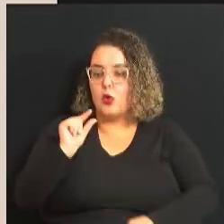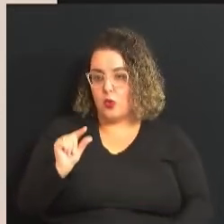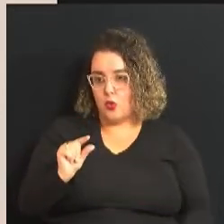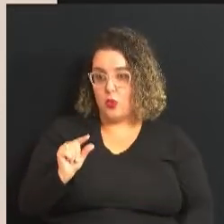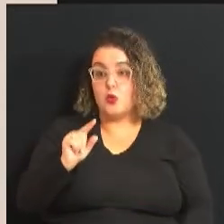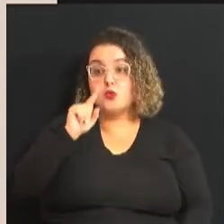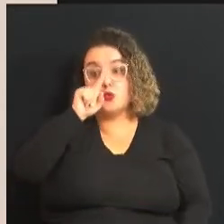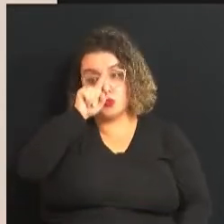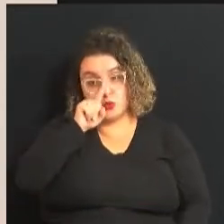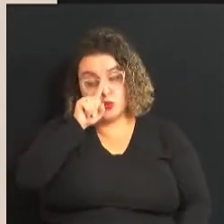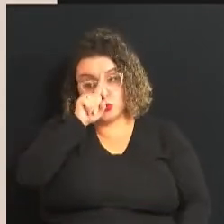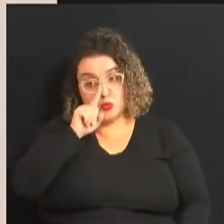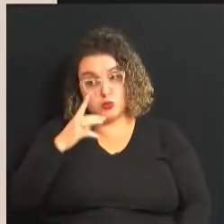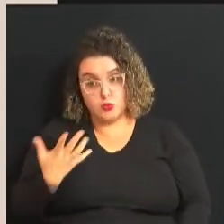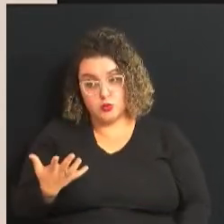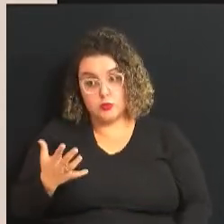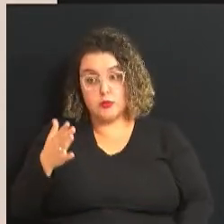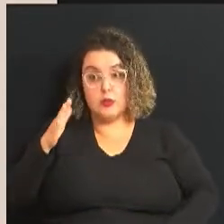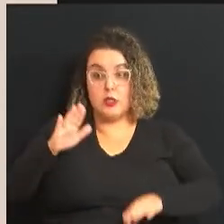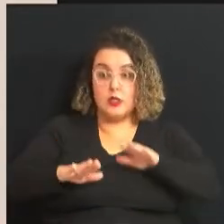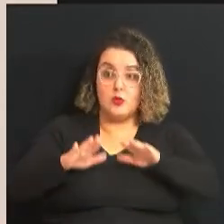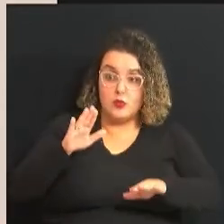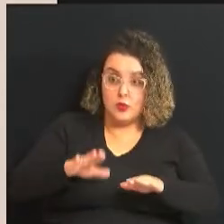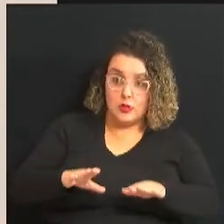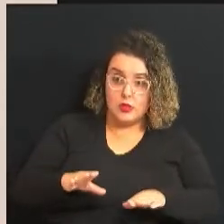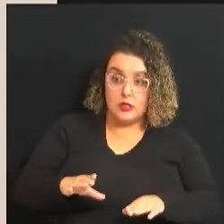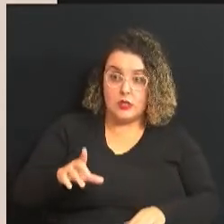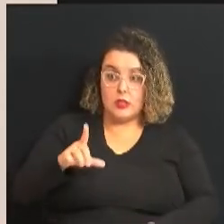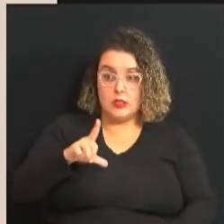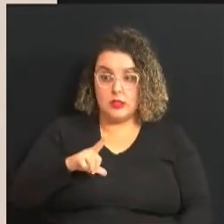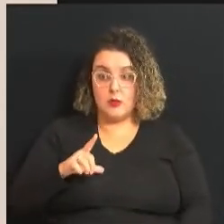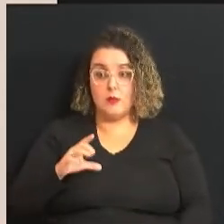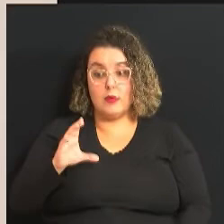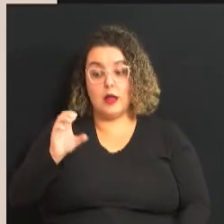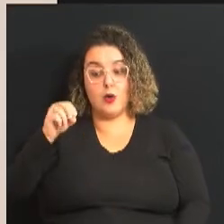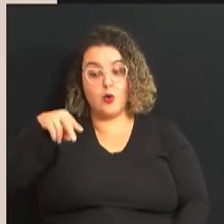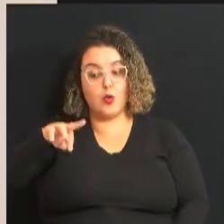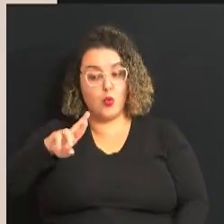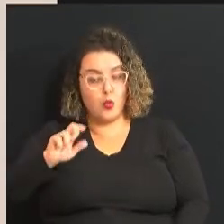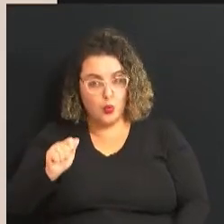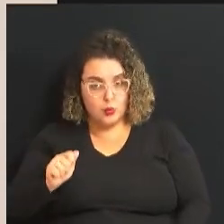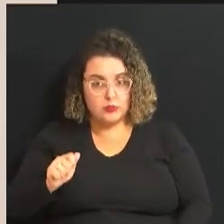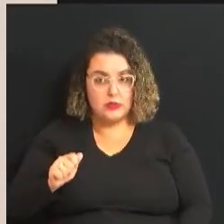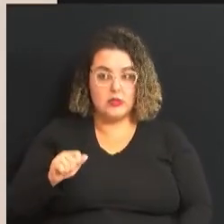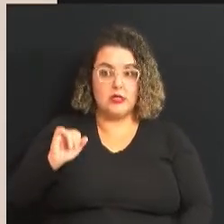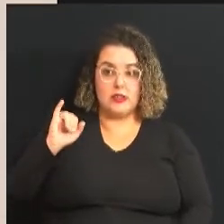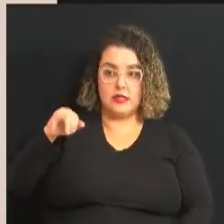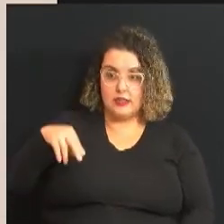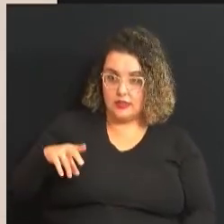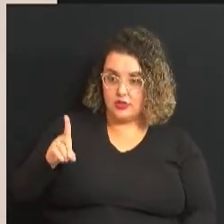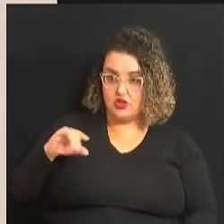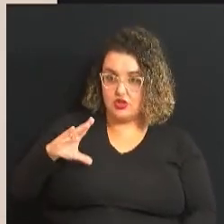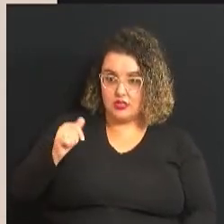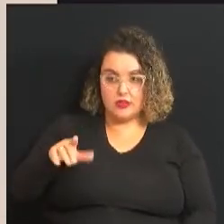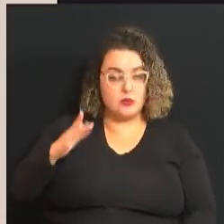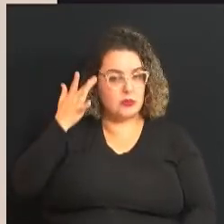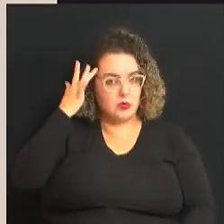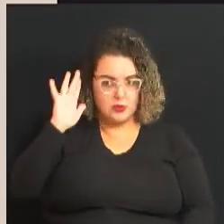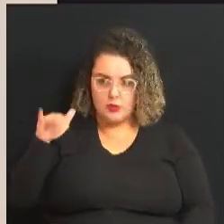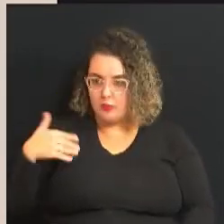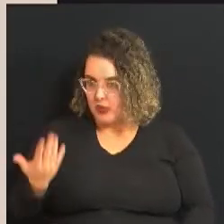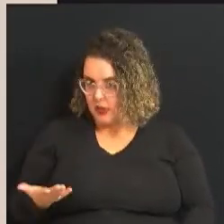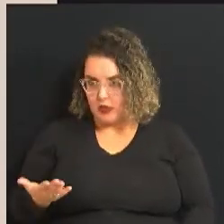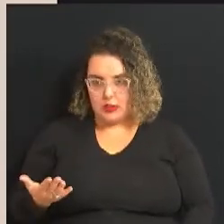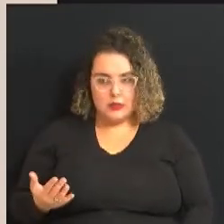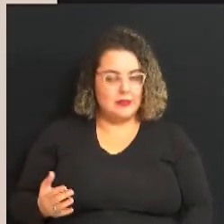riscos de, às vezes, você ter uma contraindicação para aquele método que você não sabia que você tinha. Às vezes, aquele método não é o